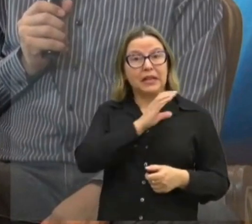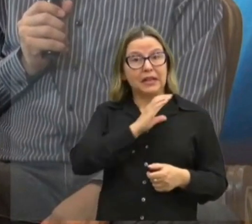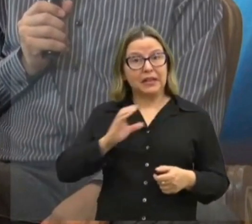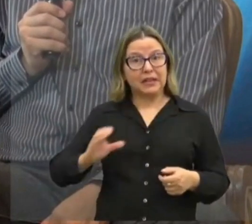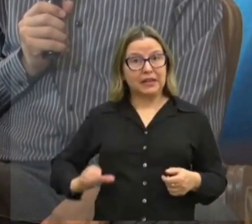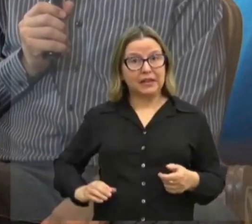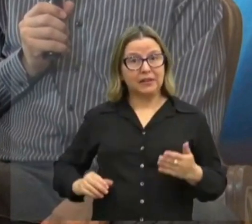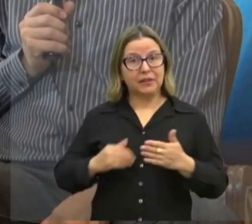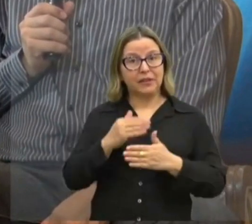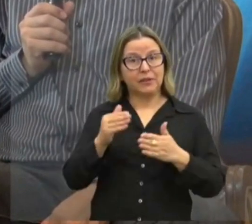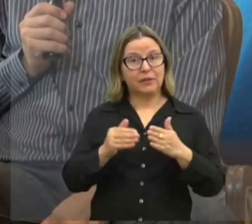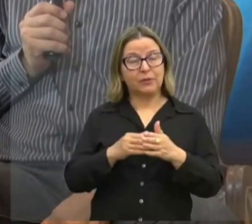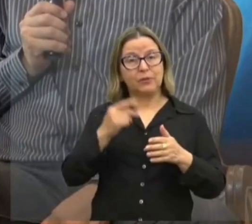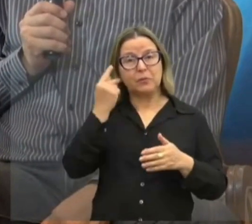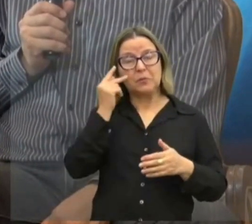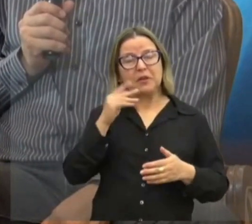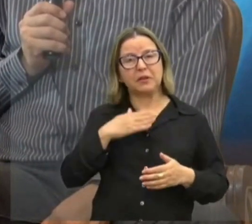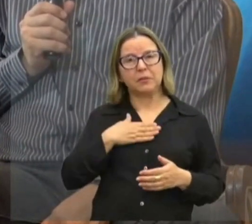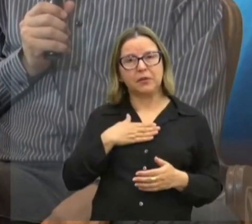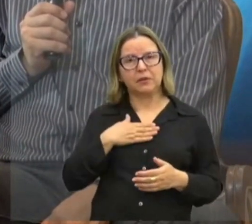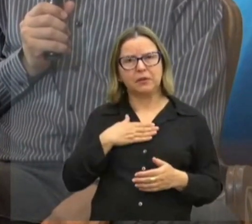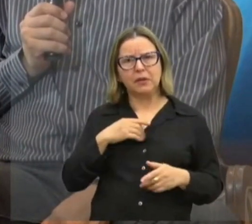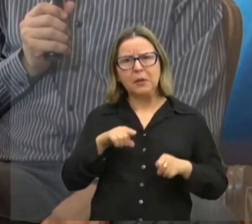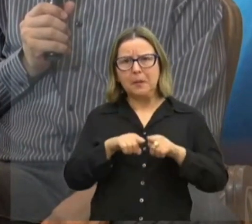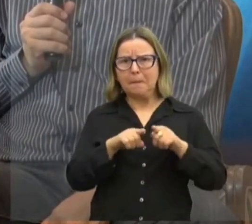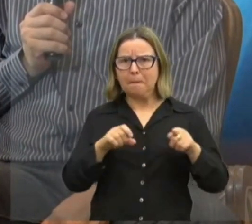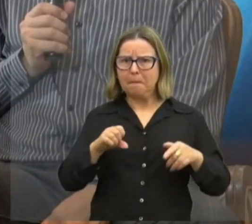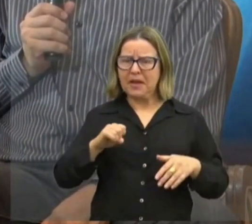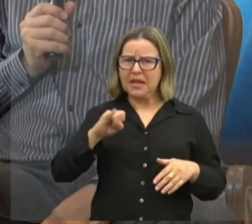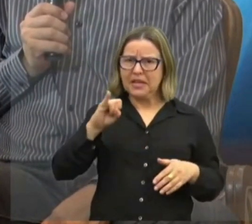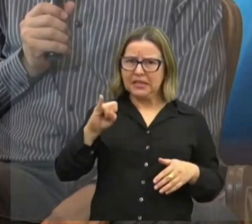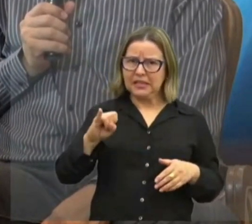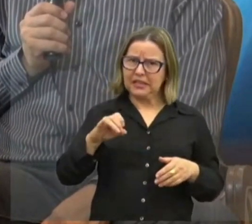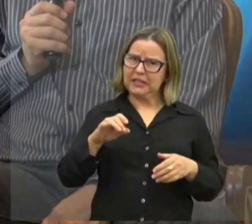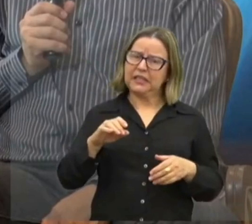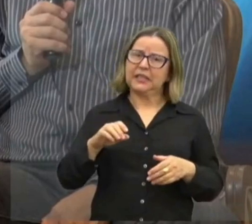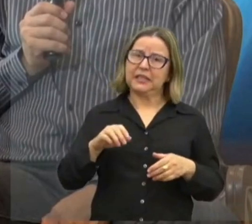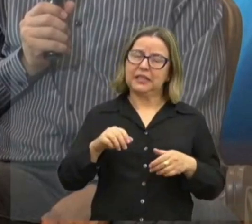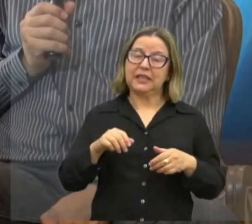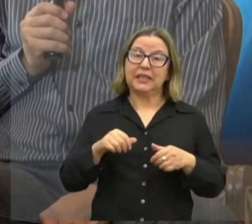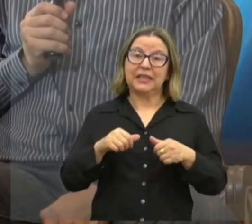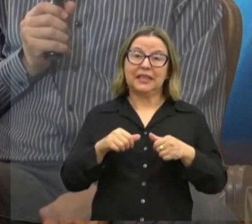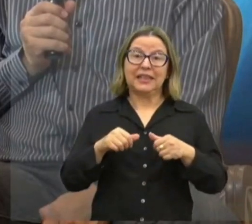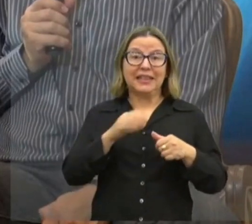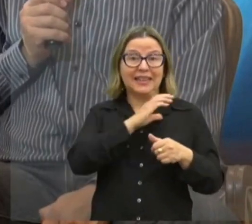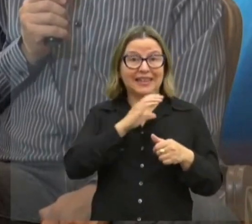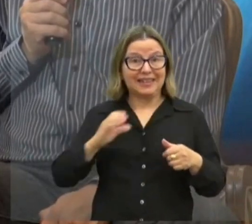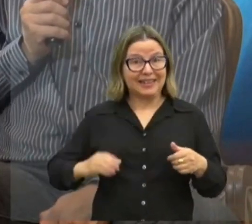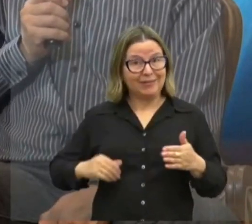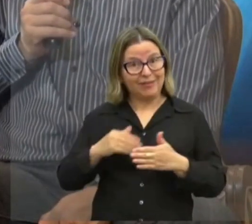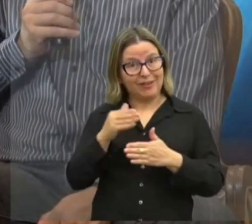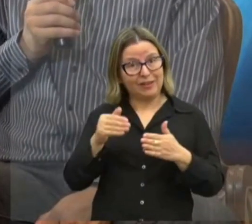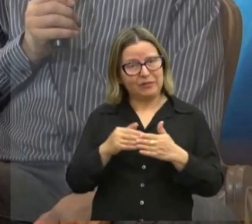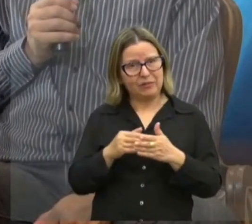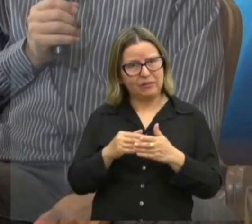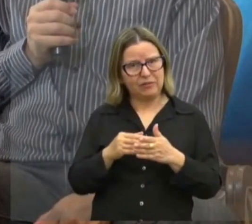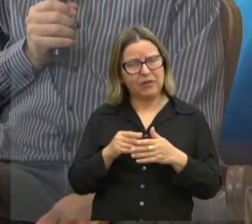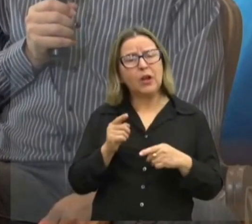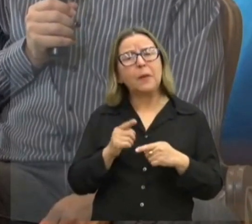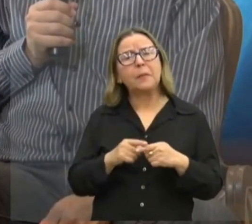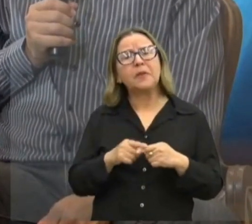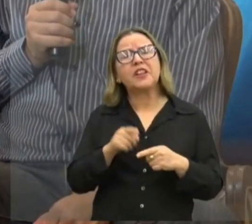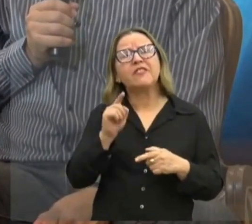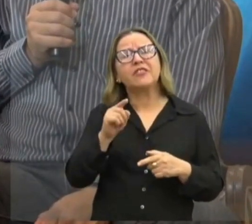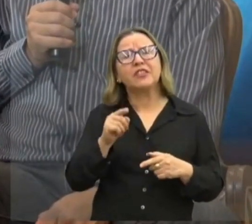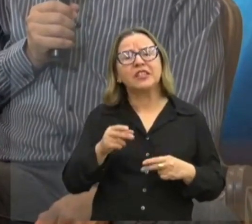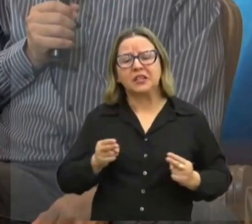você continua murmurando, reclamando, insatisfeito? Ou ele é ou ele não é. Então, nós podemos,